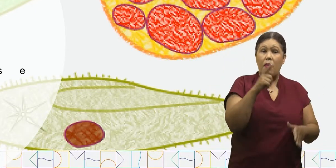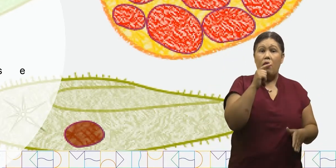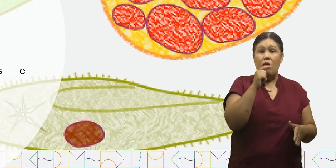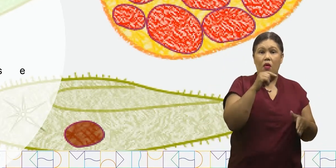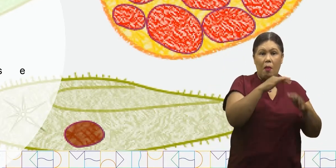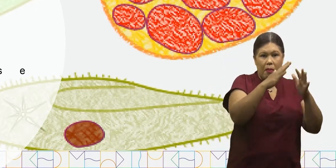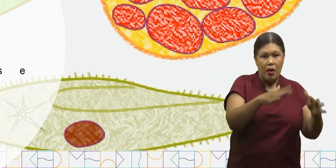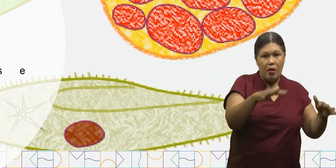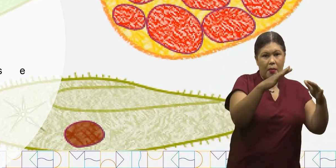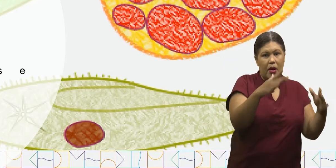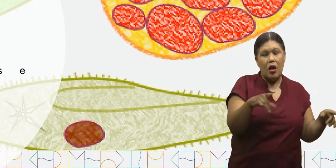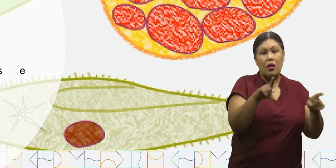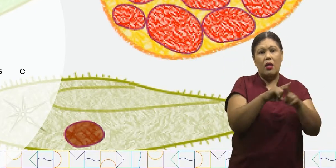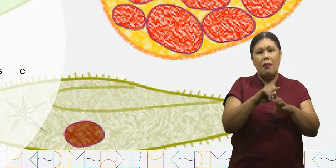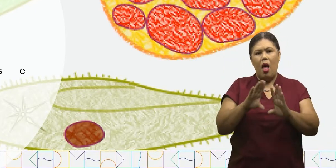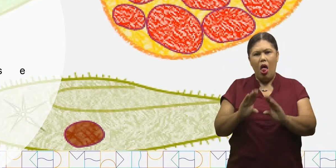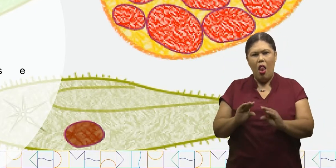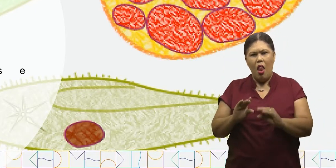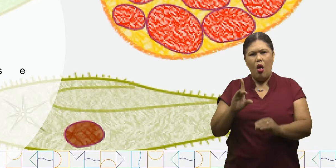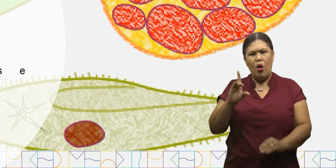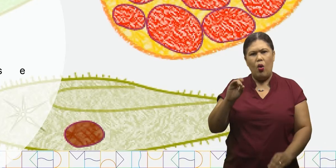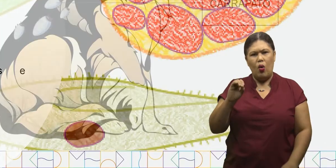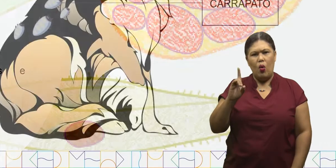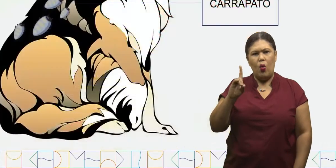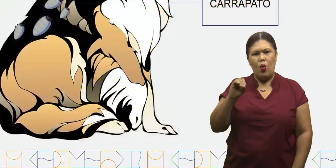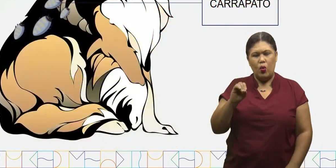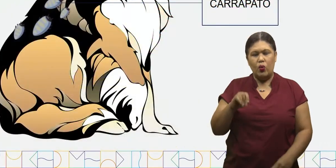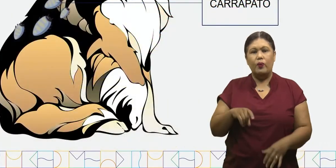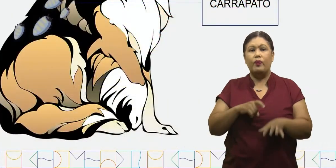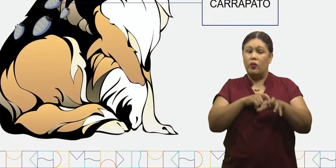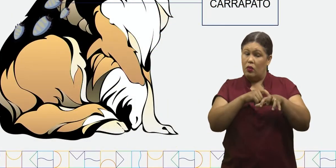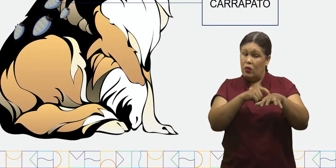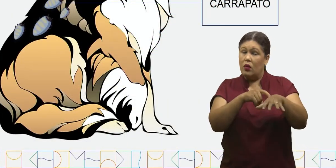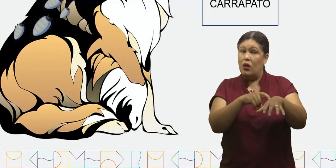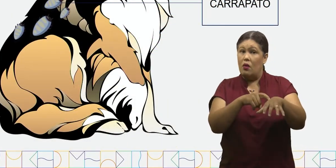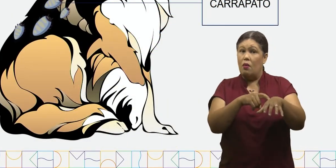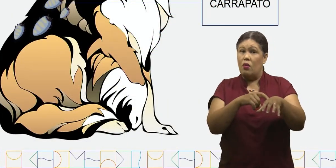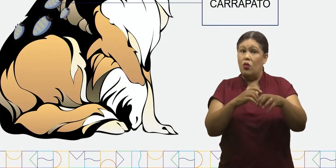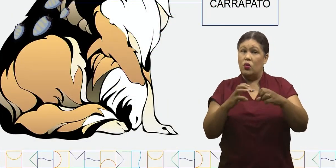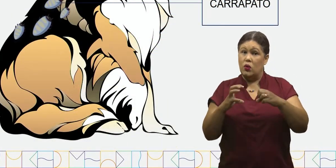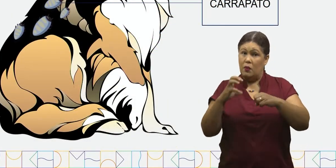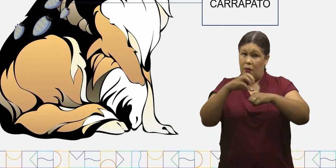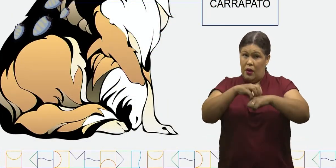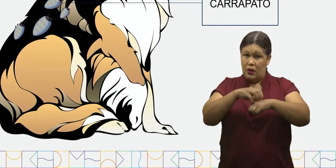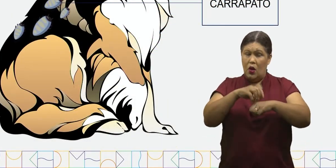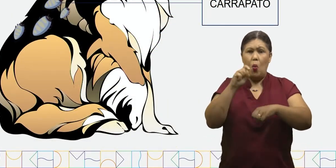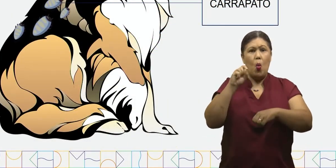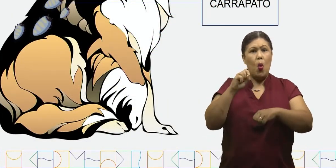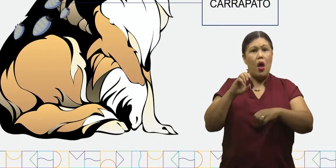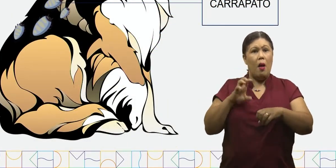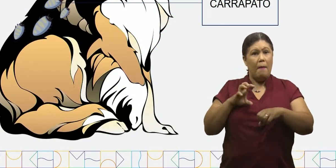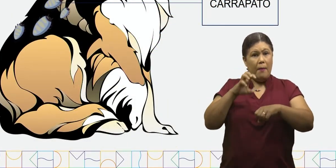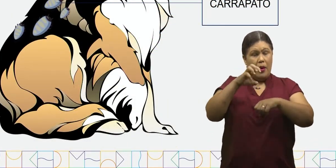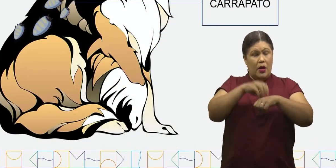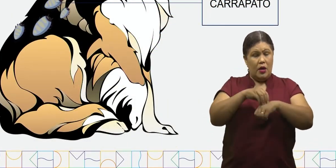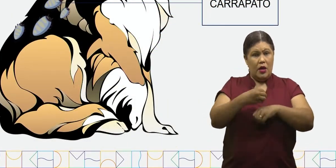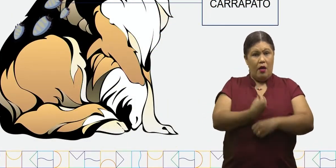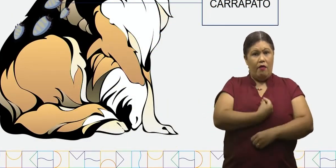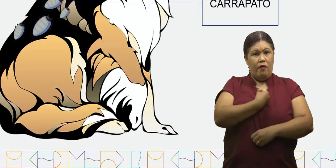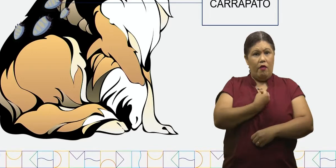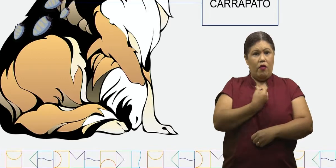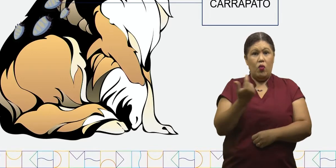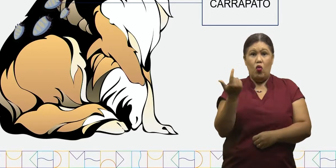lodo. Existem ainda os protozoários parasitas. Um parasita é um organismo que vive